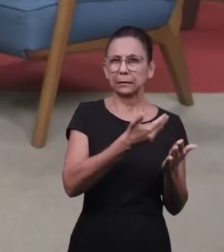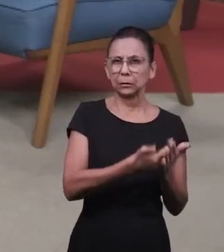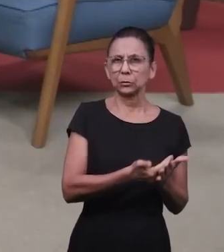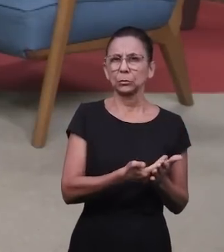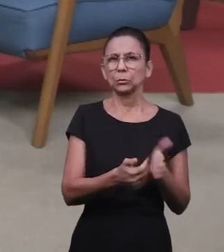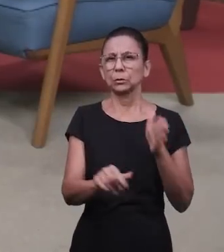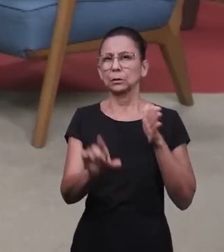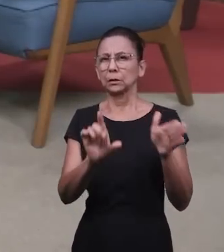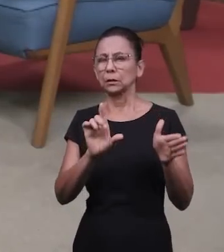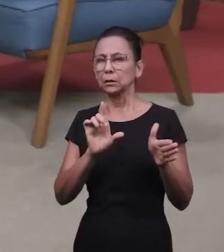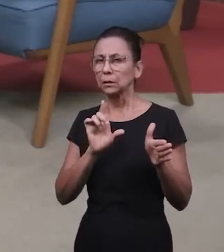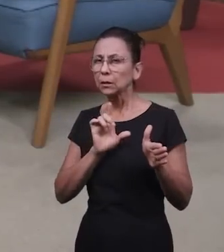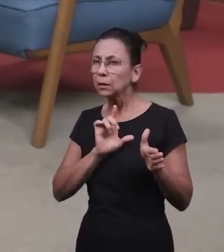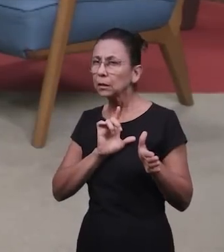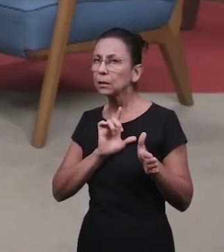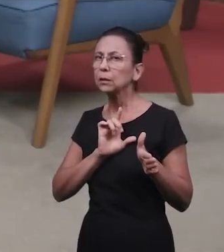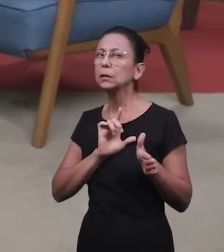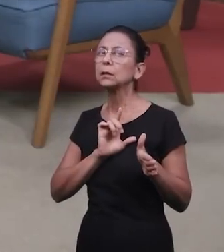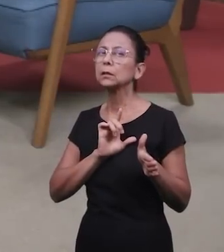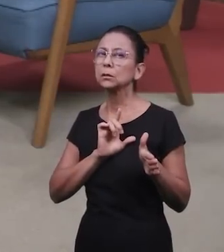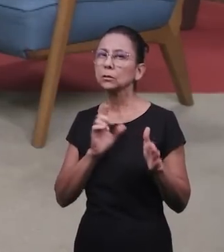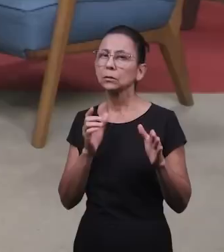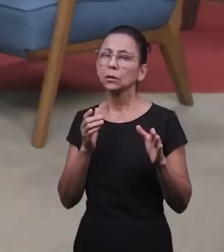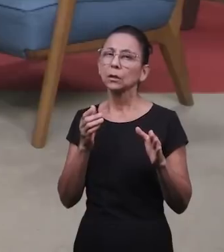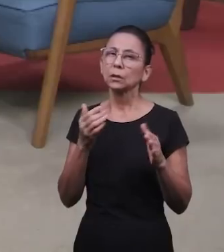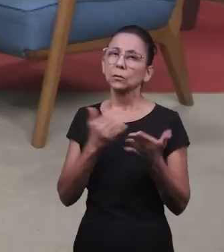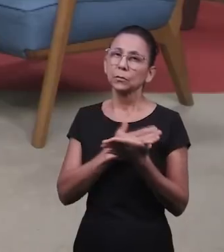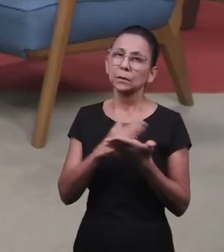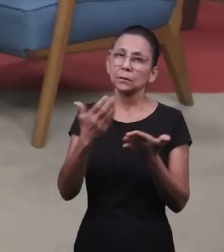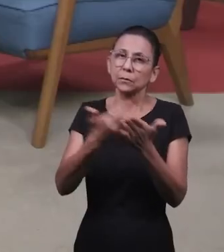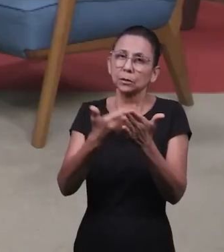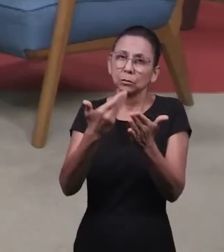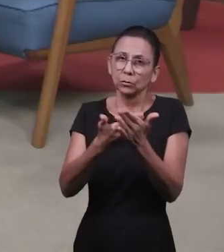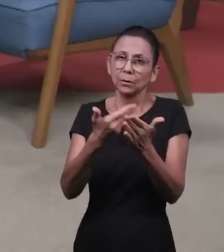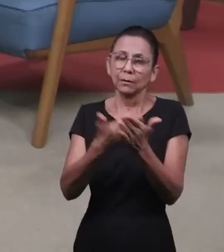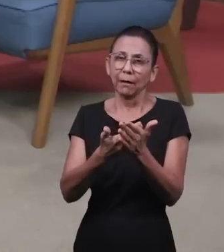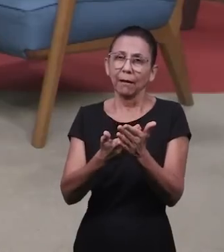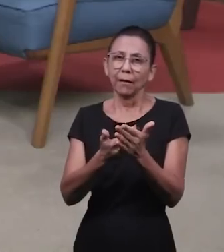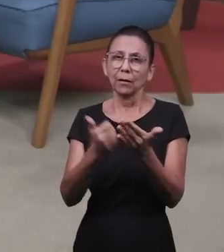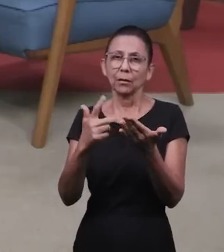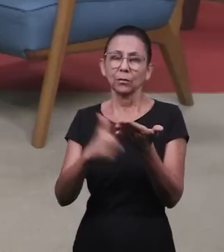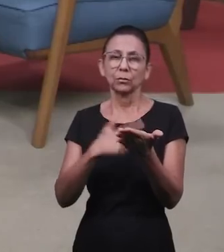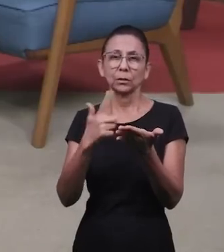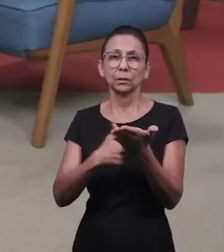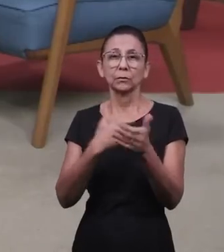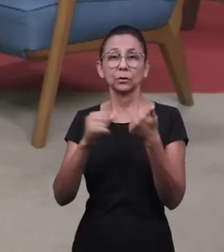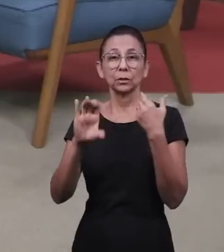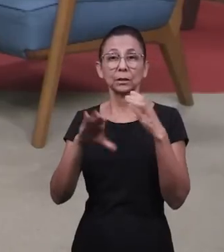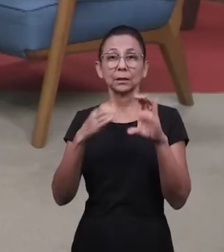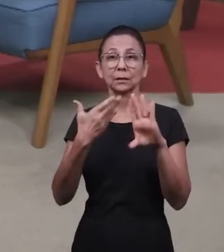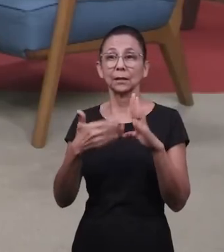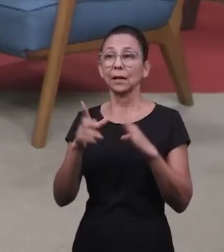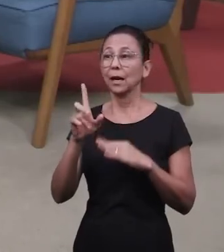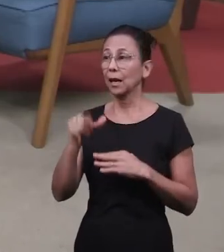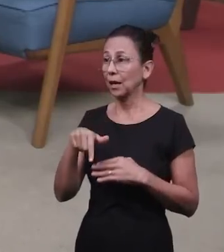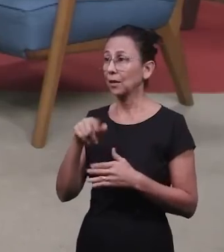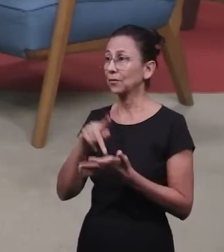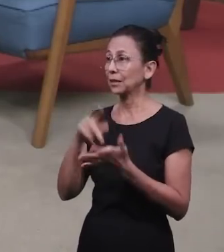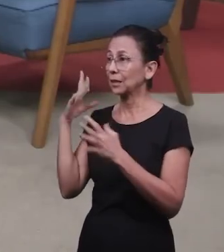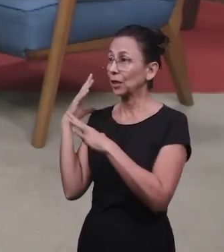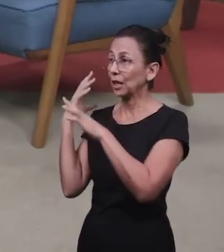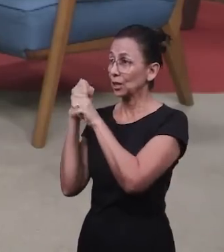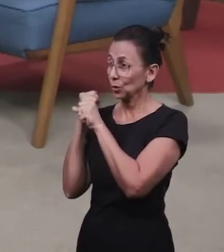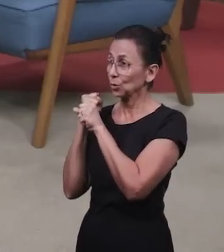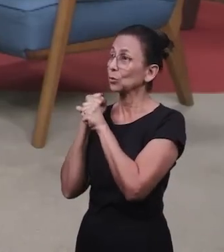nós já abordamos desde que nós entramos no livro de Cantares. E é síntese mesmo. É bem síntese. Porque é nós